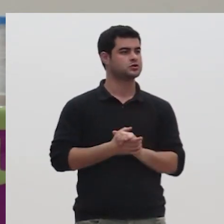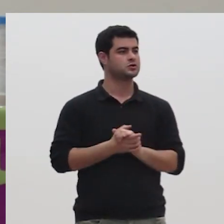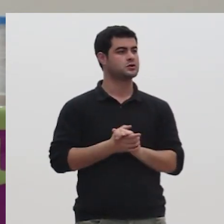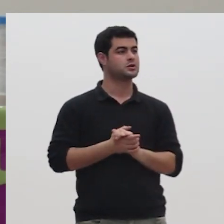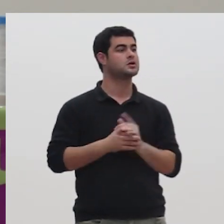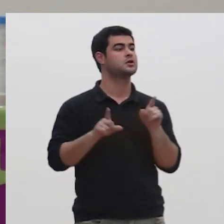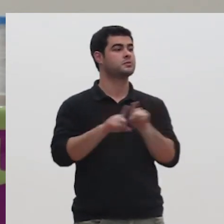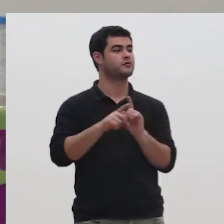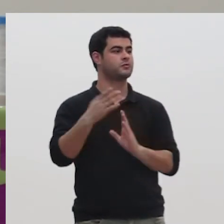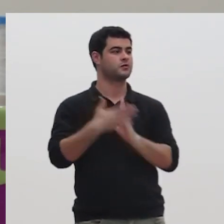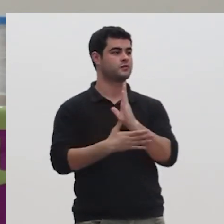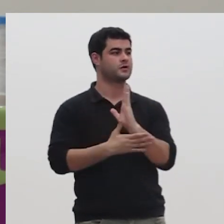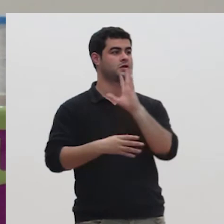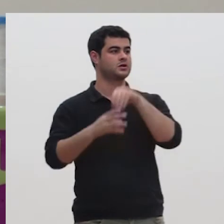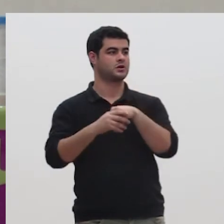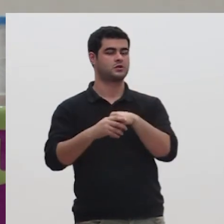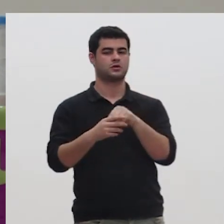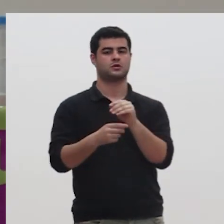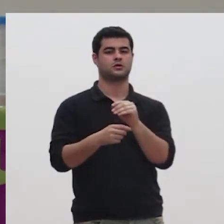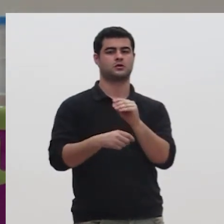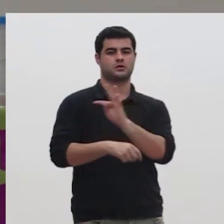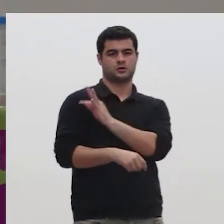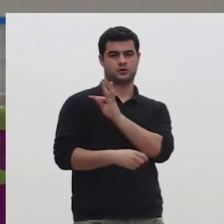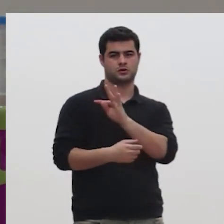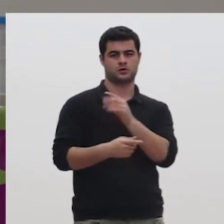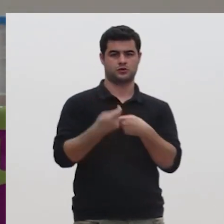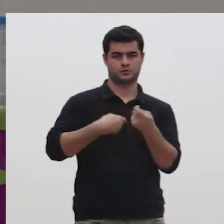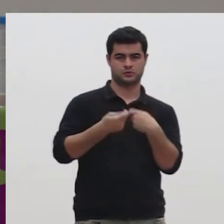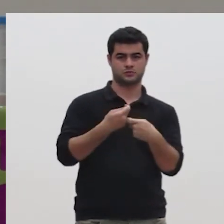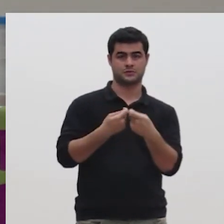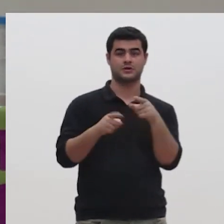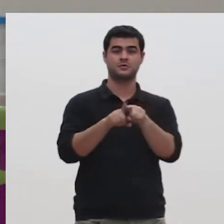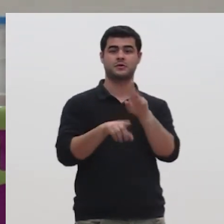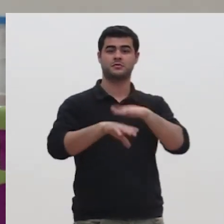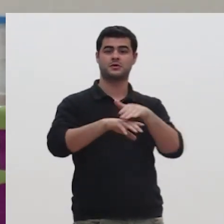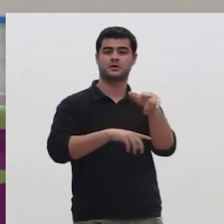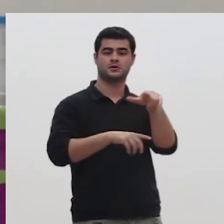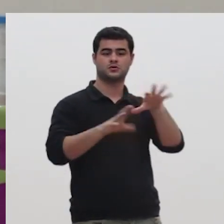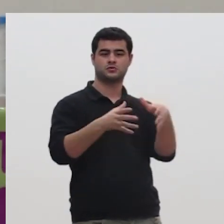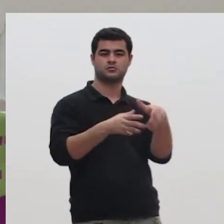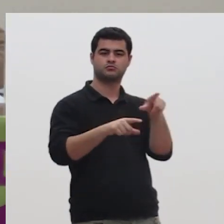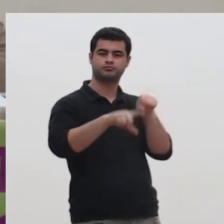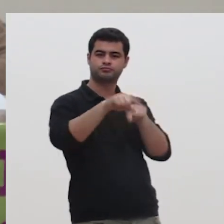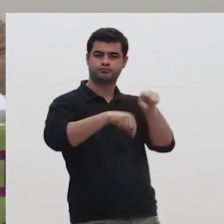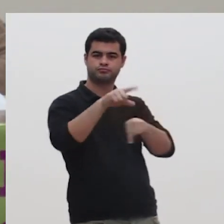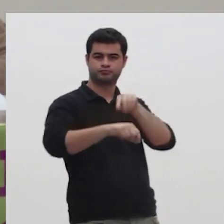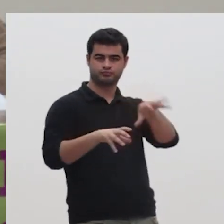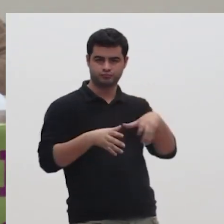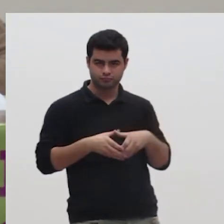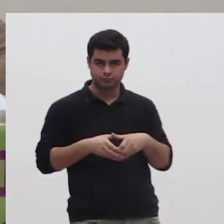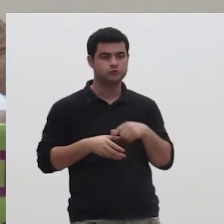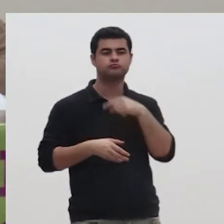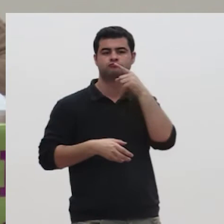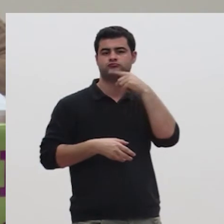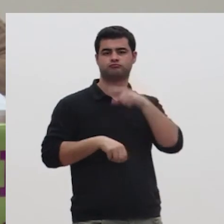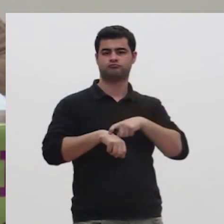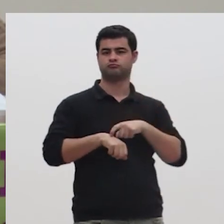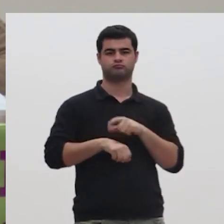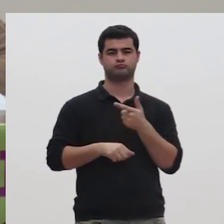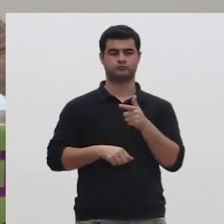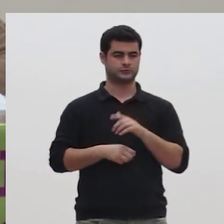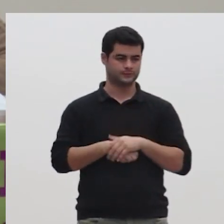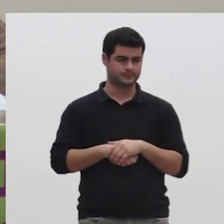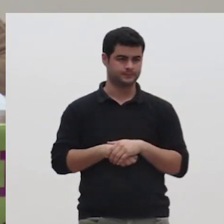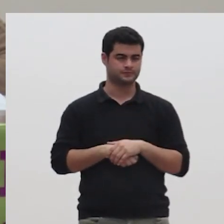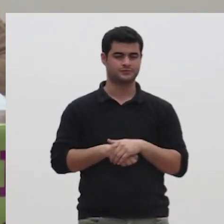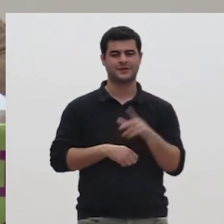técnicos administrativos, mas na dinâmica interna dos processos seletivos na pós-graduação, isso não tem sido incorporado. Então, é